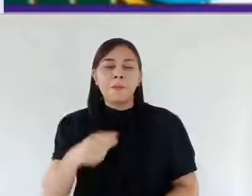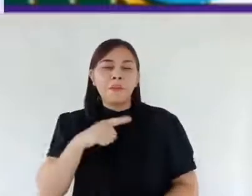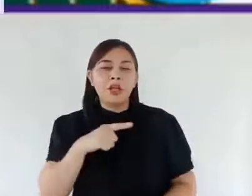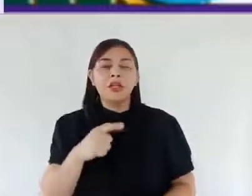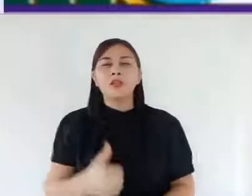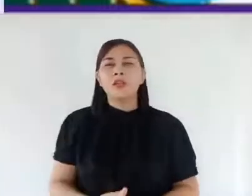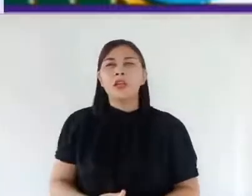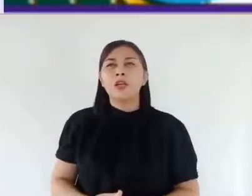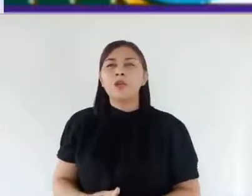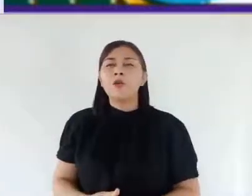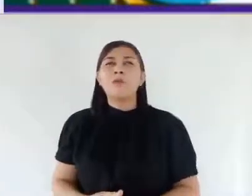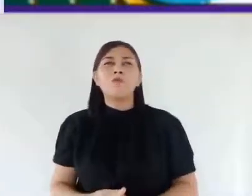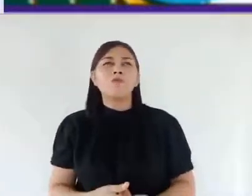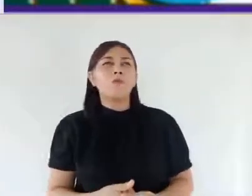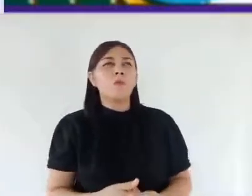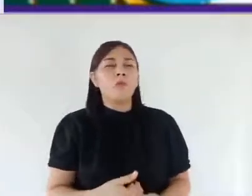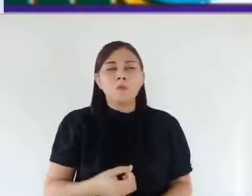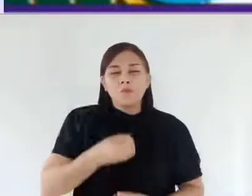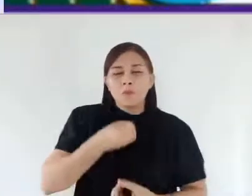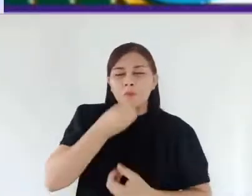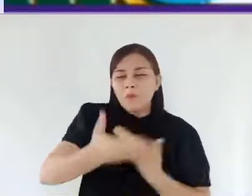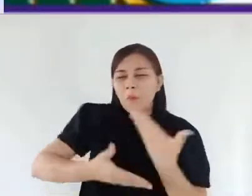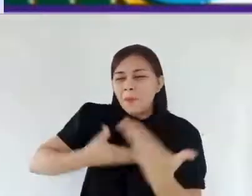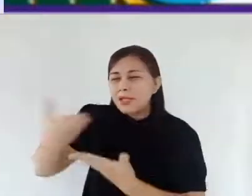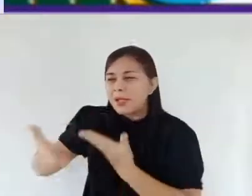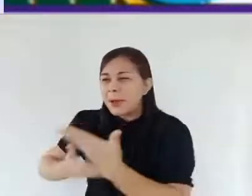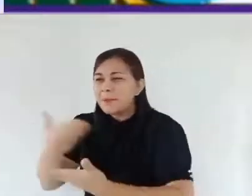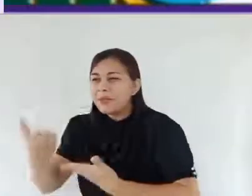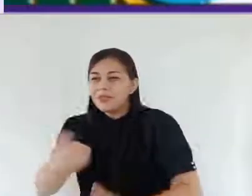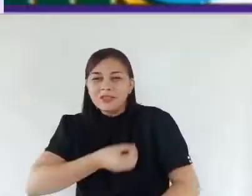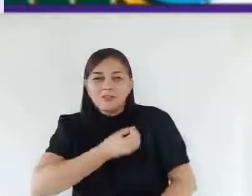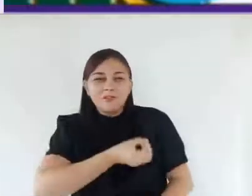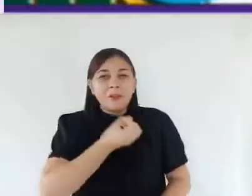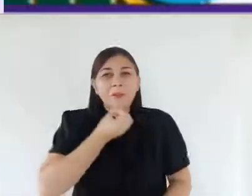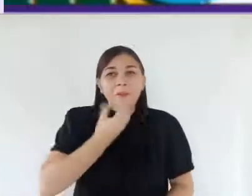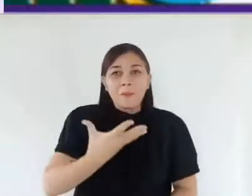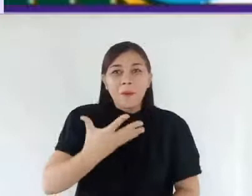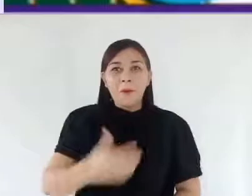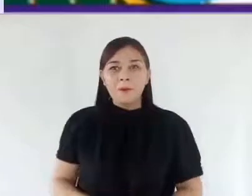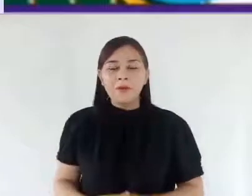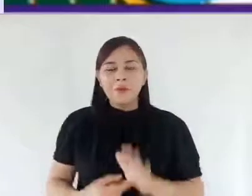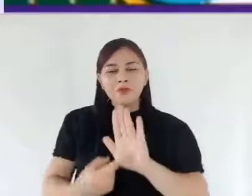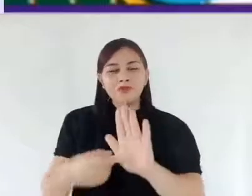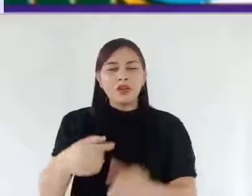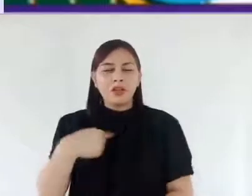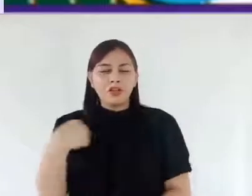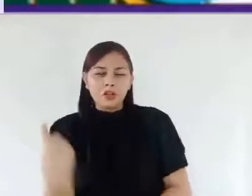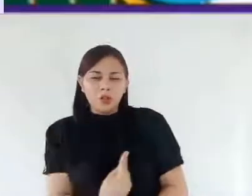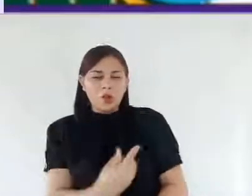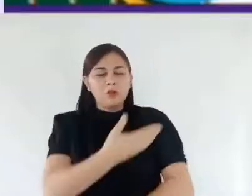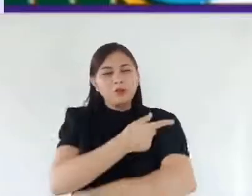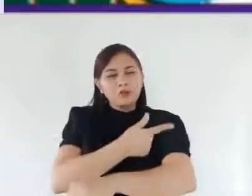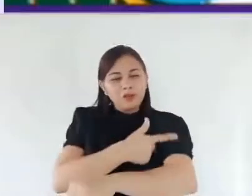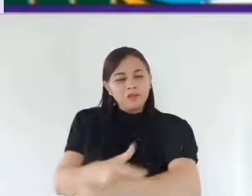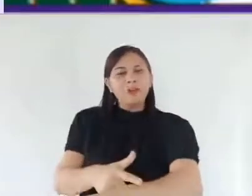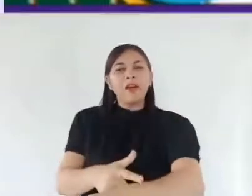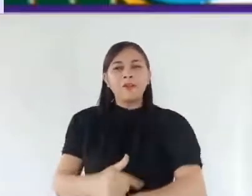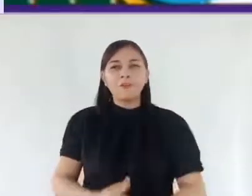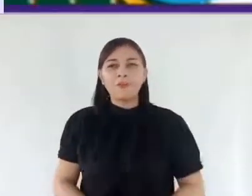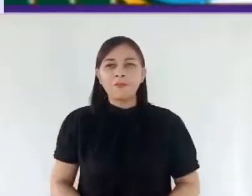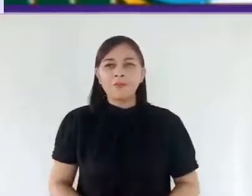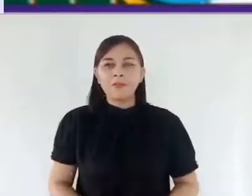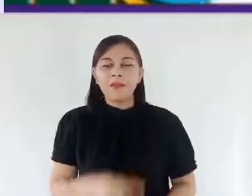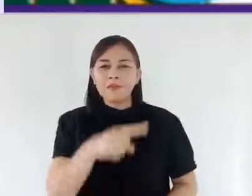as pessoas e também mostrar a nossa educação. vocês perceberam que nessas